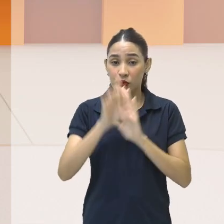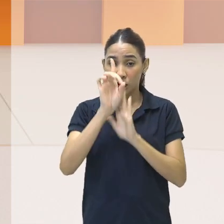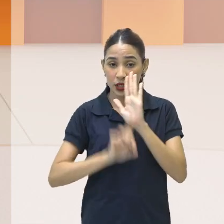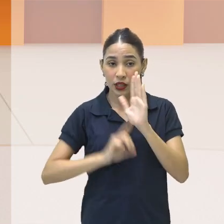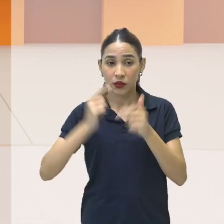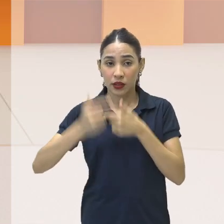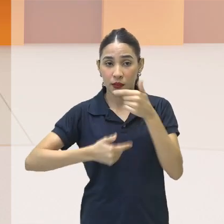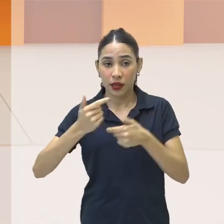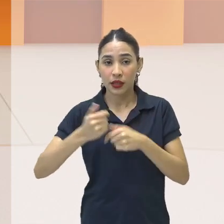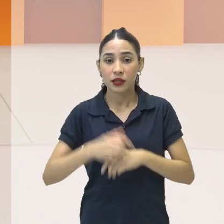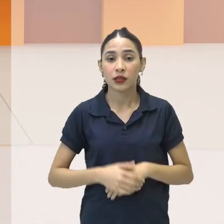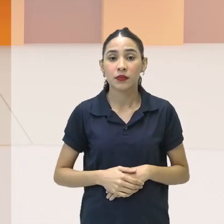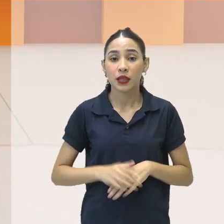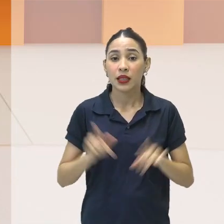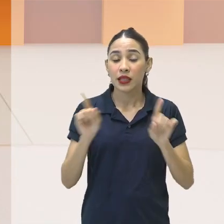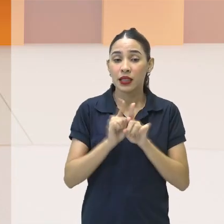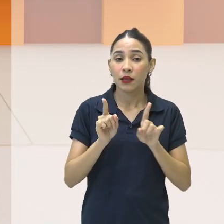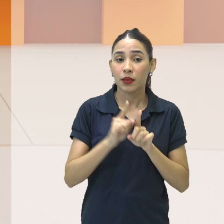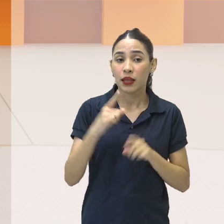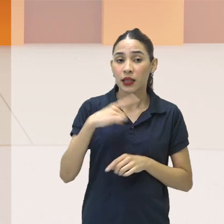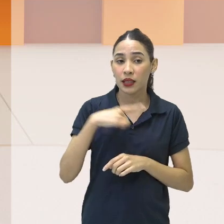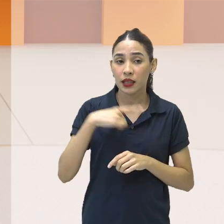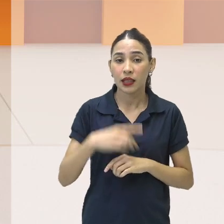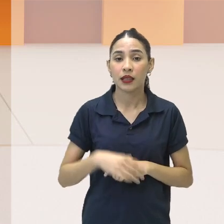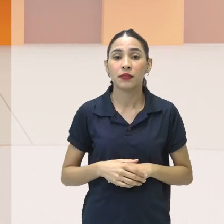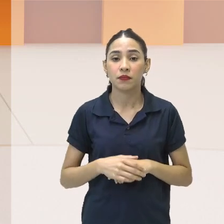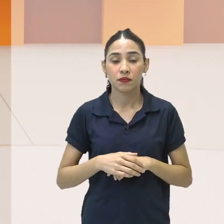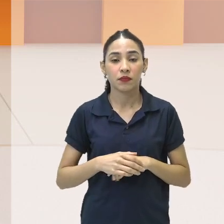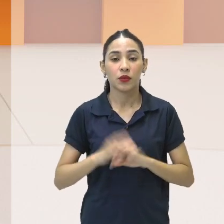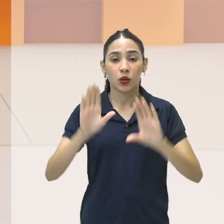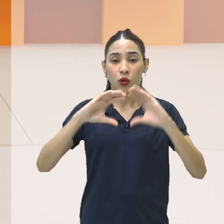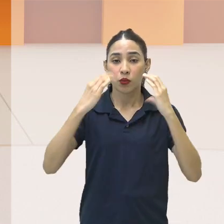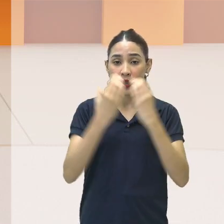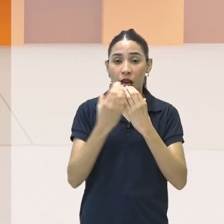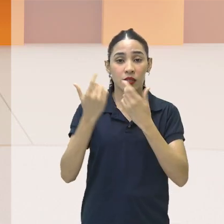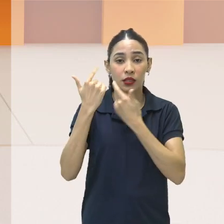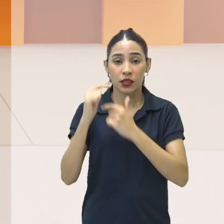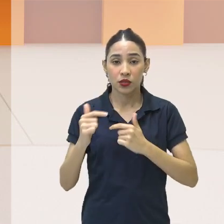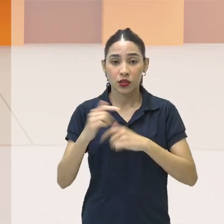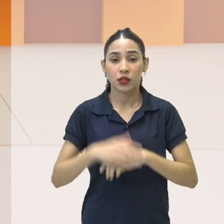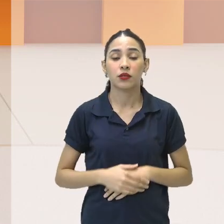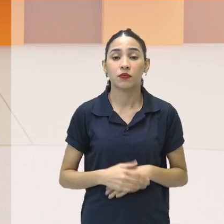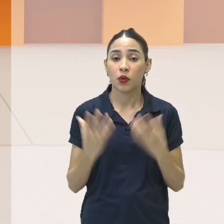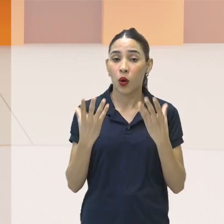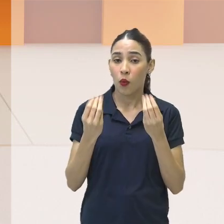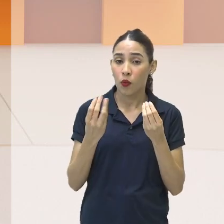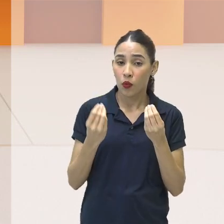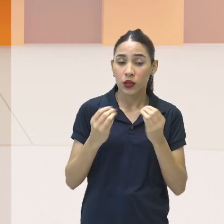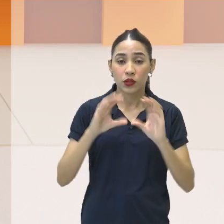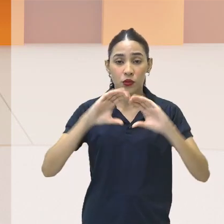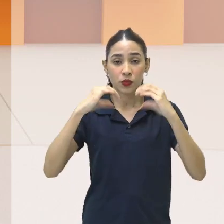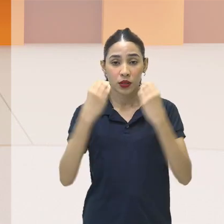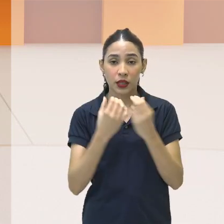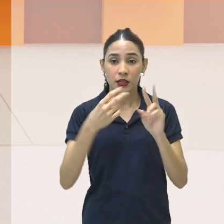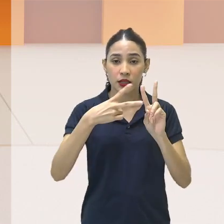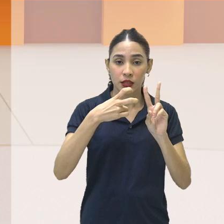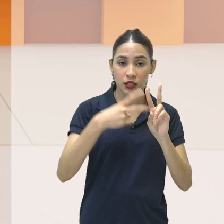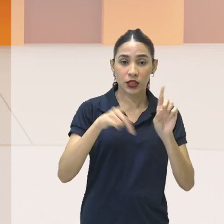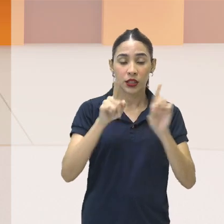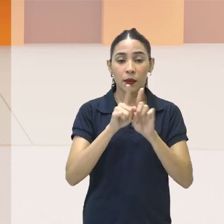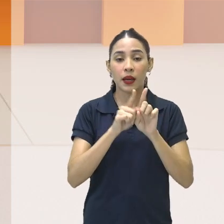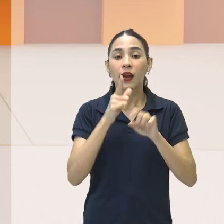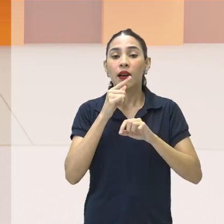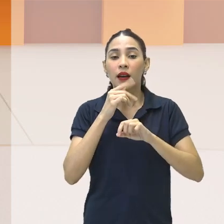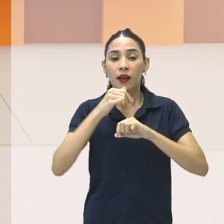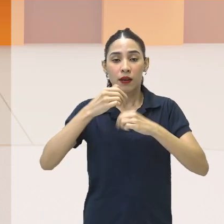direitos trabalhistas. Existe também a presença de comunidades tradicionais, muitas comunidades indígenas e ribeirinhas